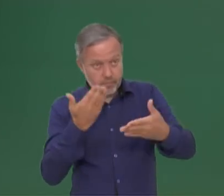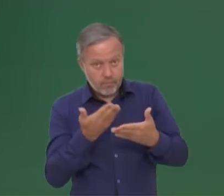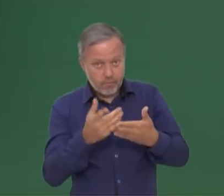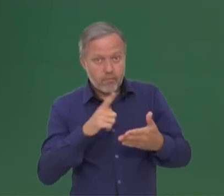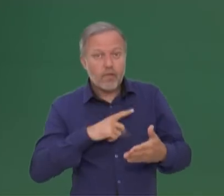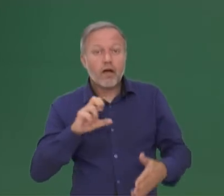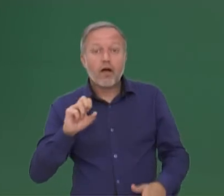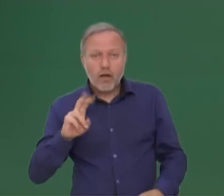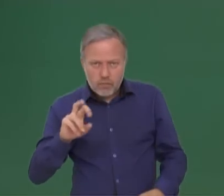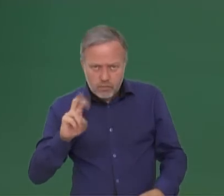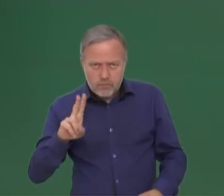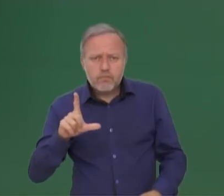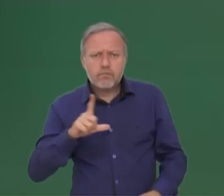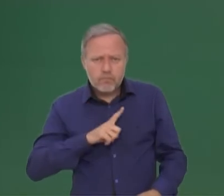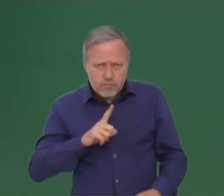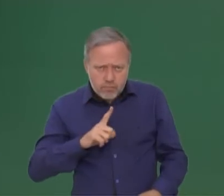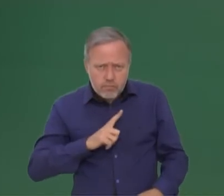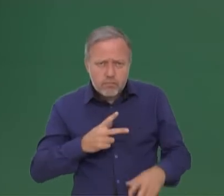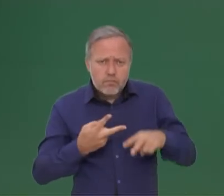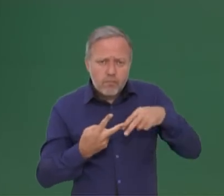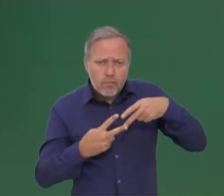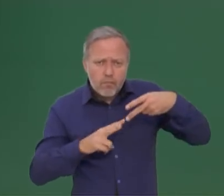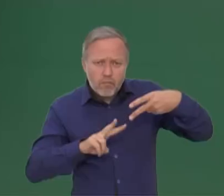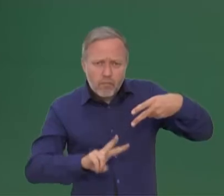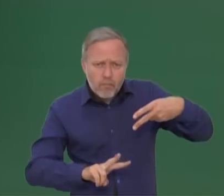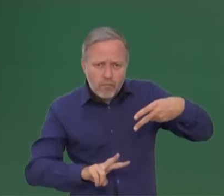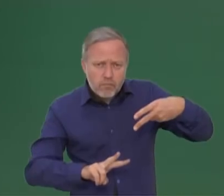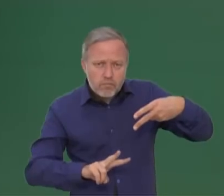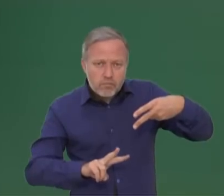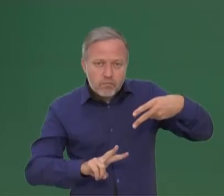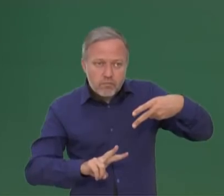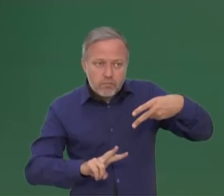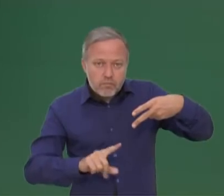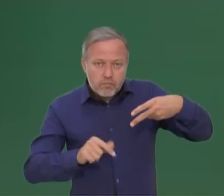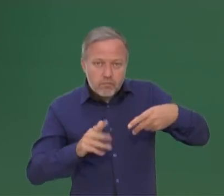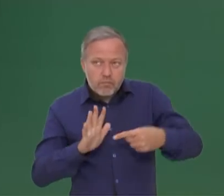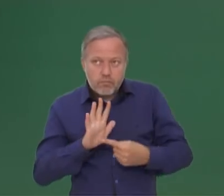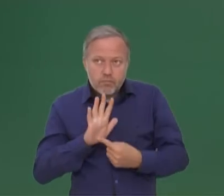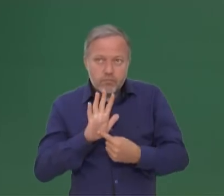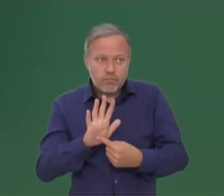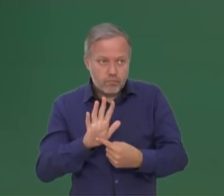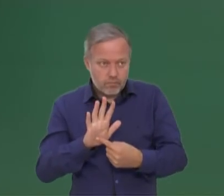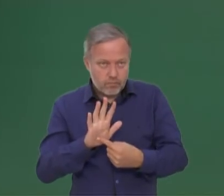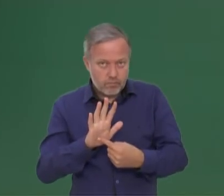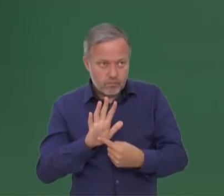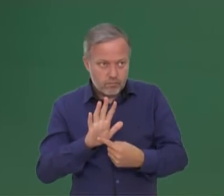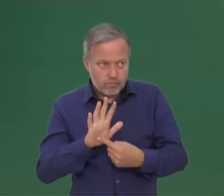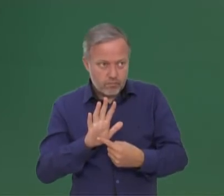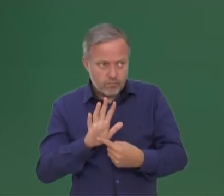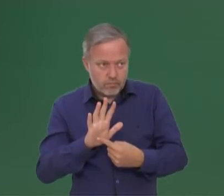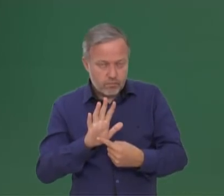vírus que também tem DNA, que também tem material genético? Então, a presença desse material que carrega